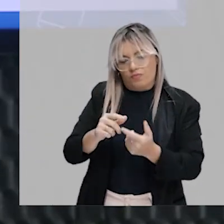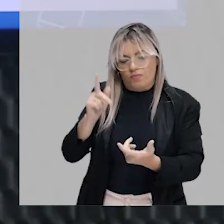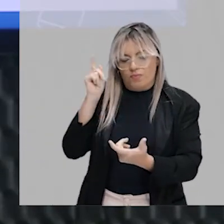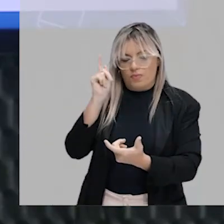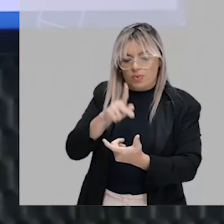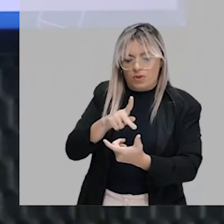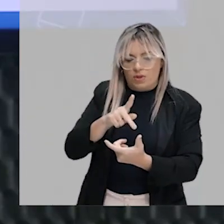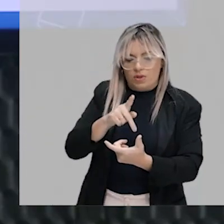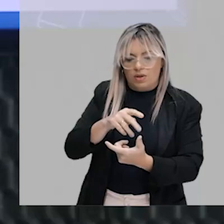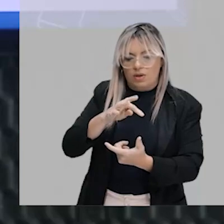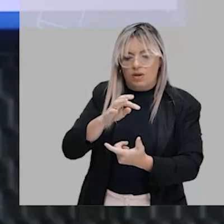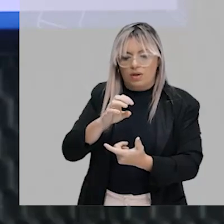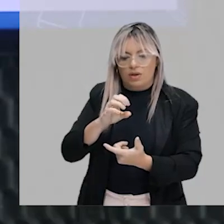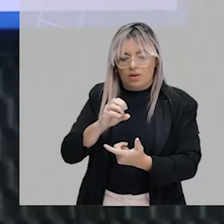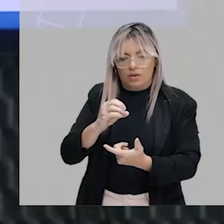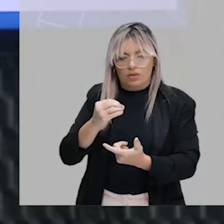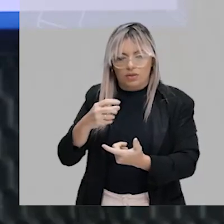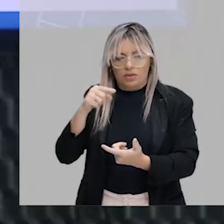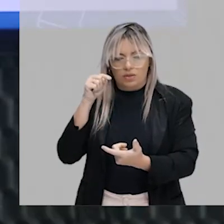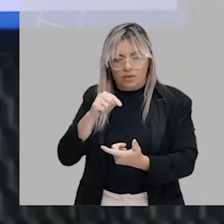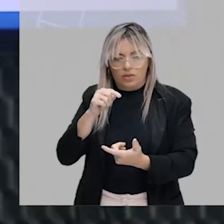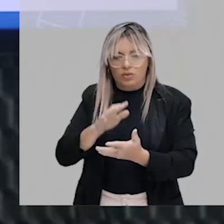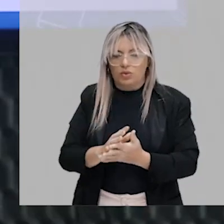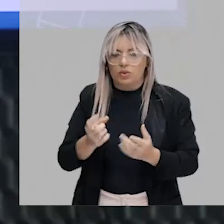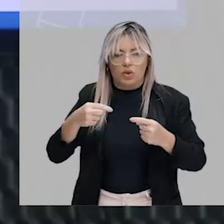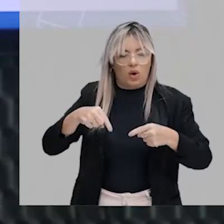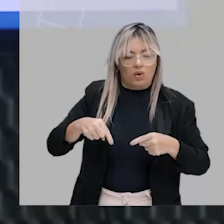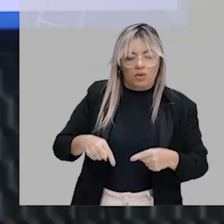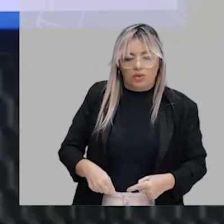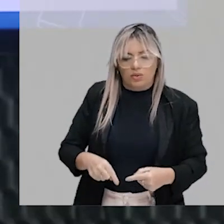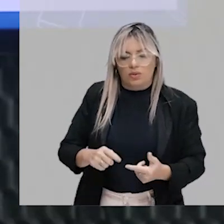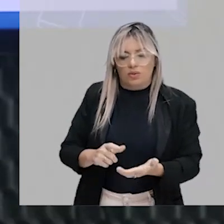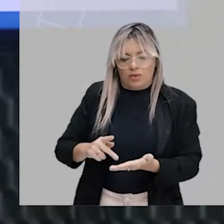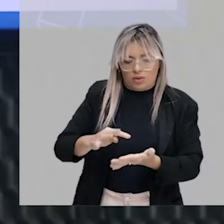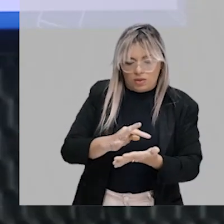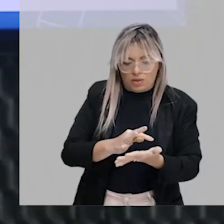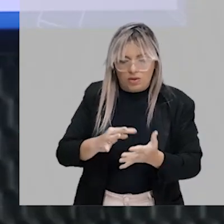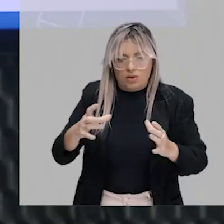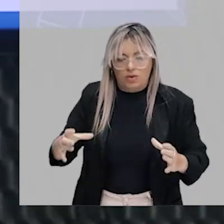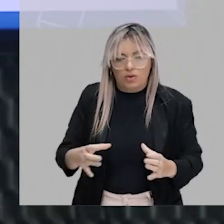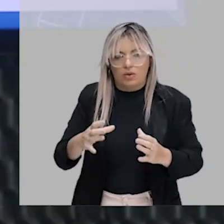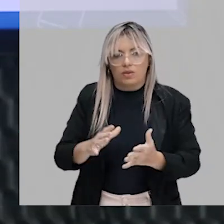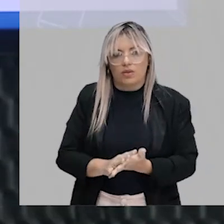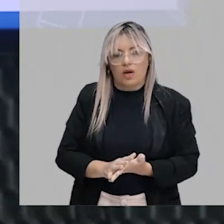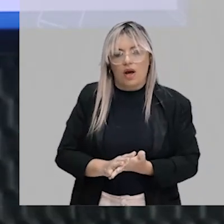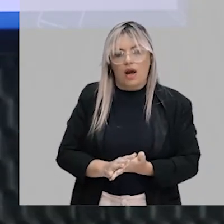teocêntrico, teologia, teocentrismo, esse prefixo se refere a